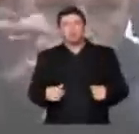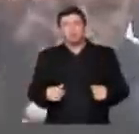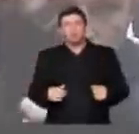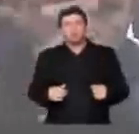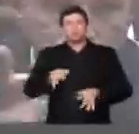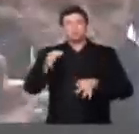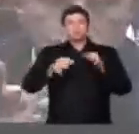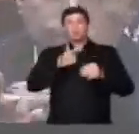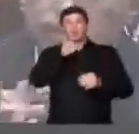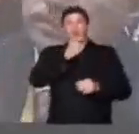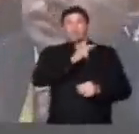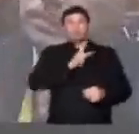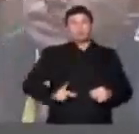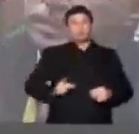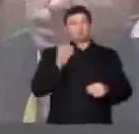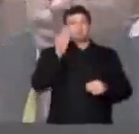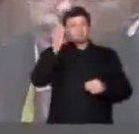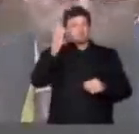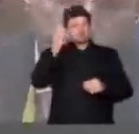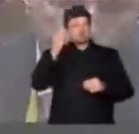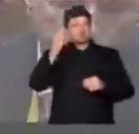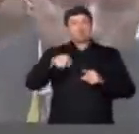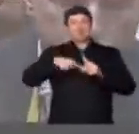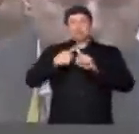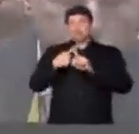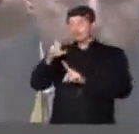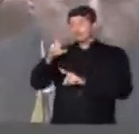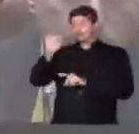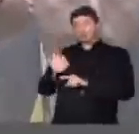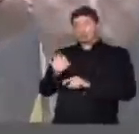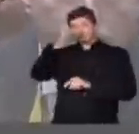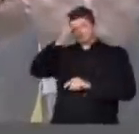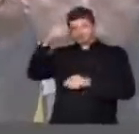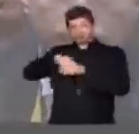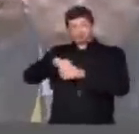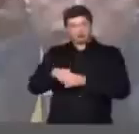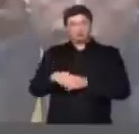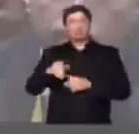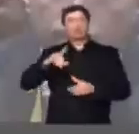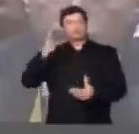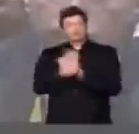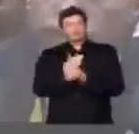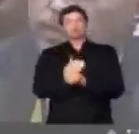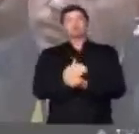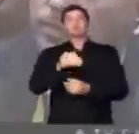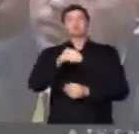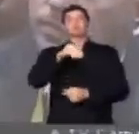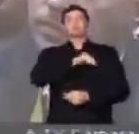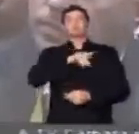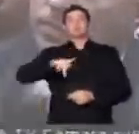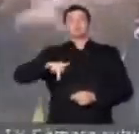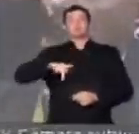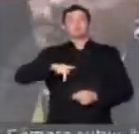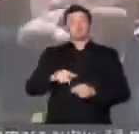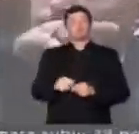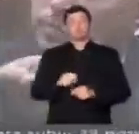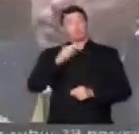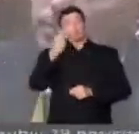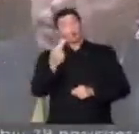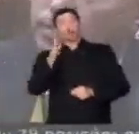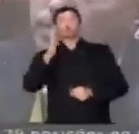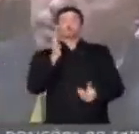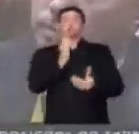tribunal cujo presidente e mais de 50% dos seus membros são indiciados pelo Ministério Público ou